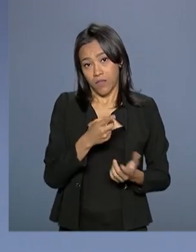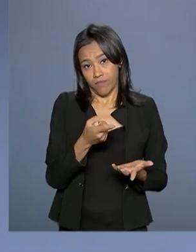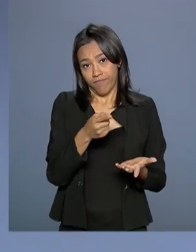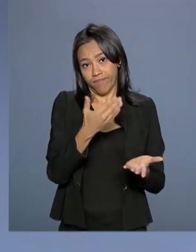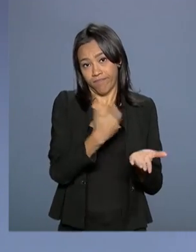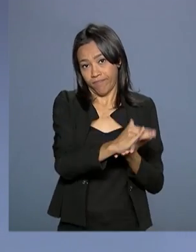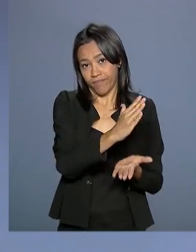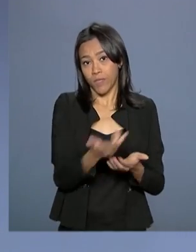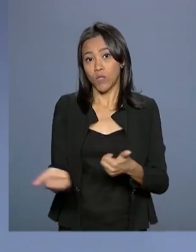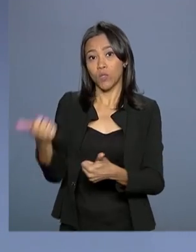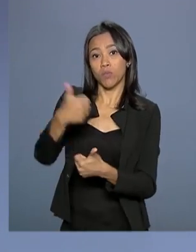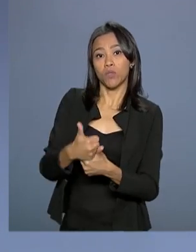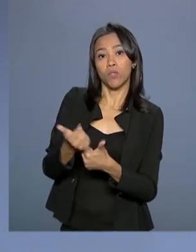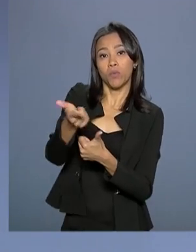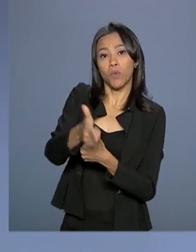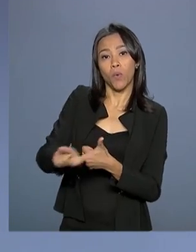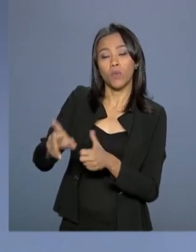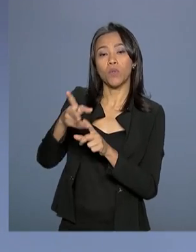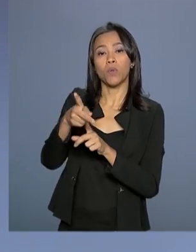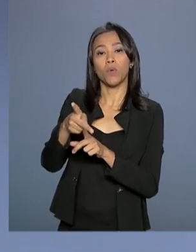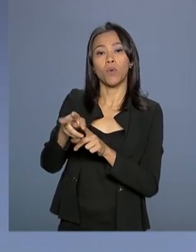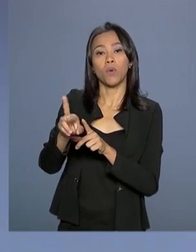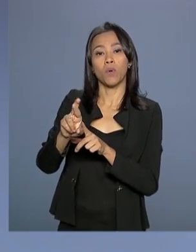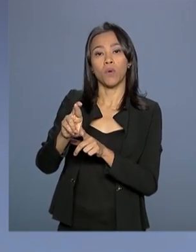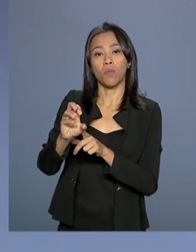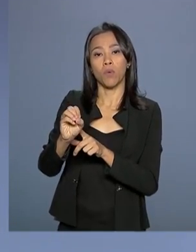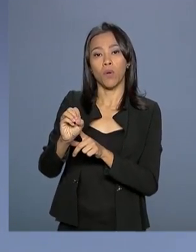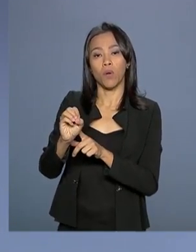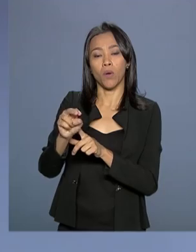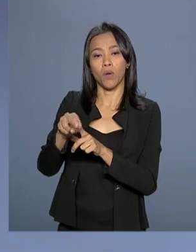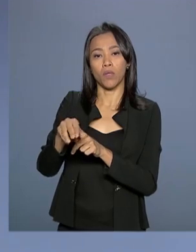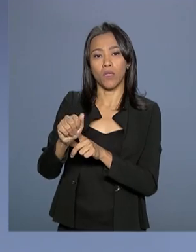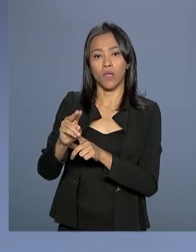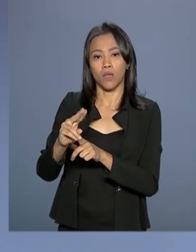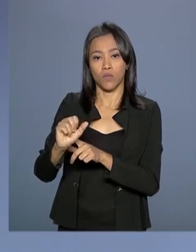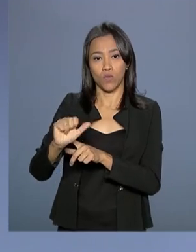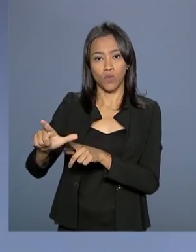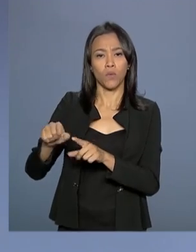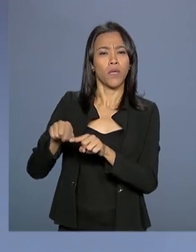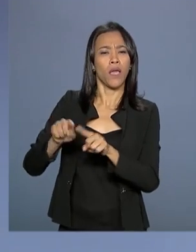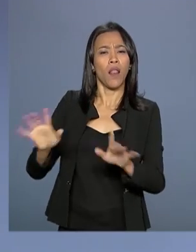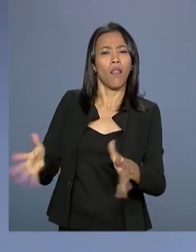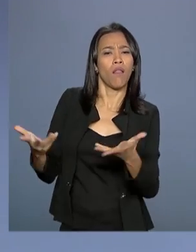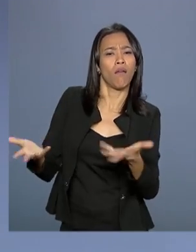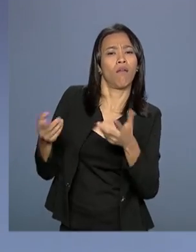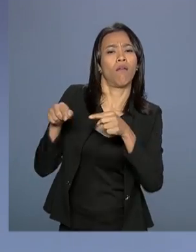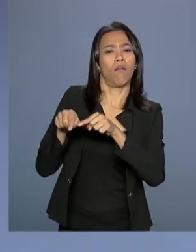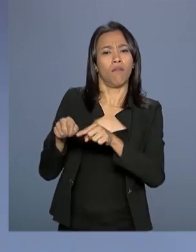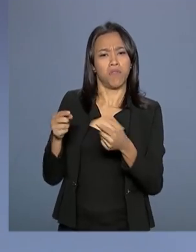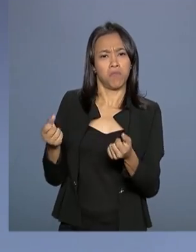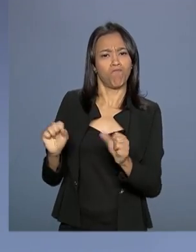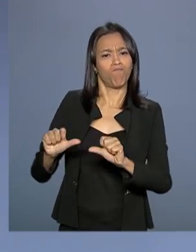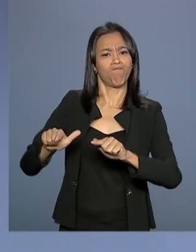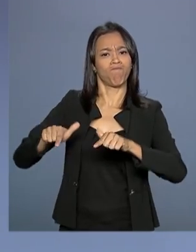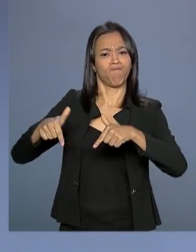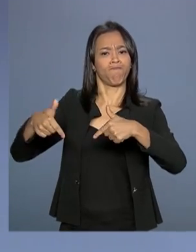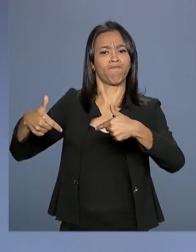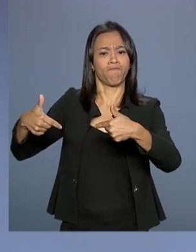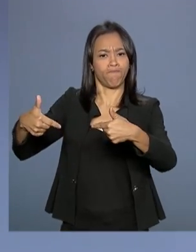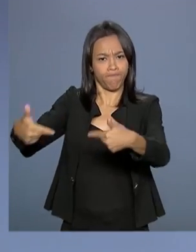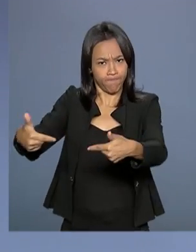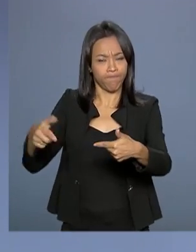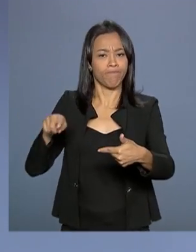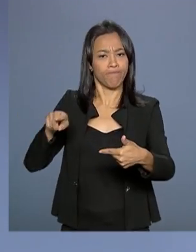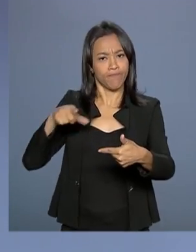isso por um organismo que reflita a realidade de hoje, um organismo mais leve, que realmente se dedique a iniciativas